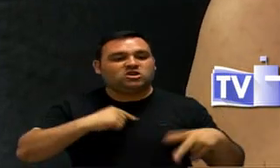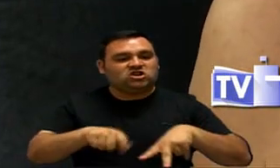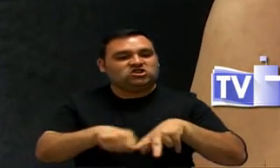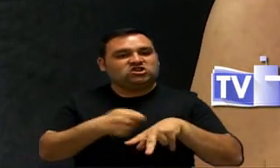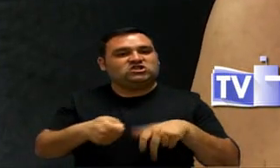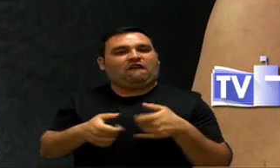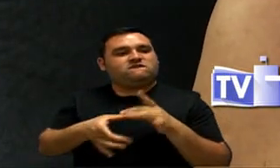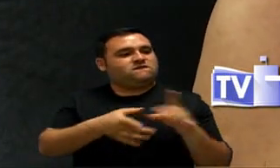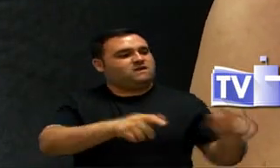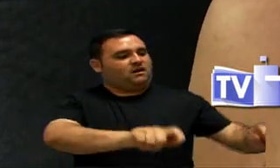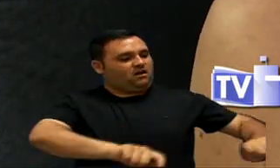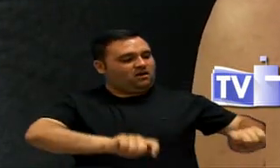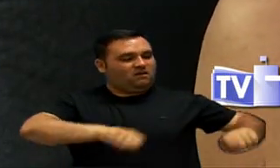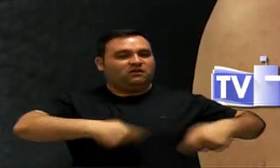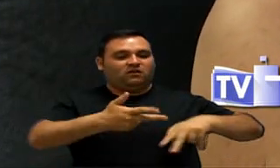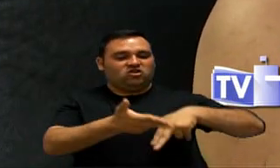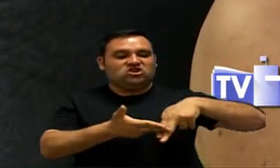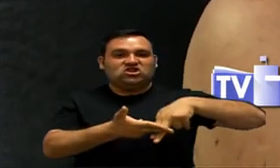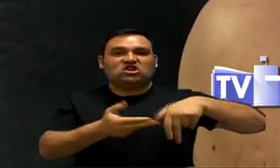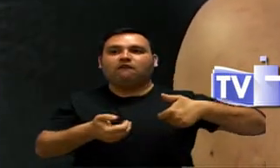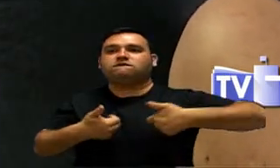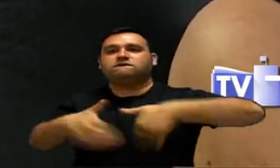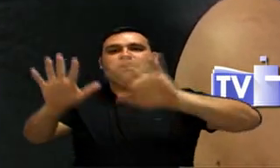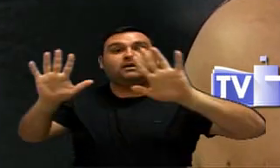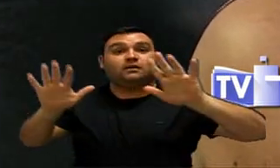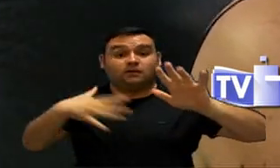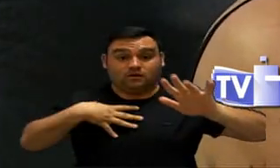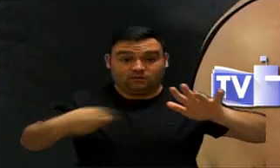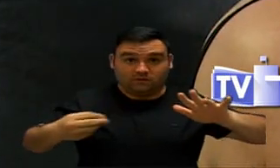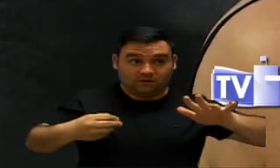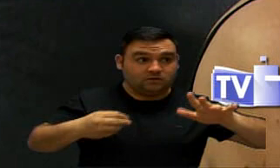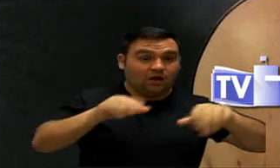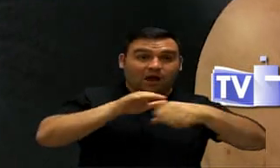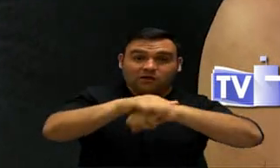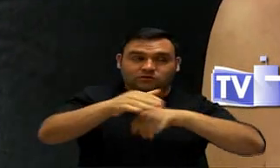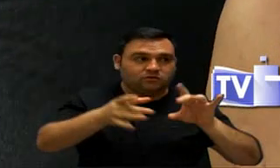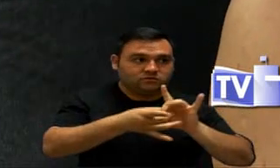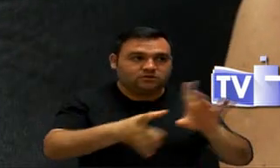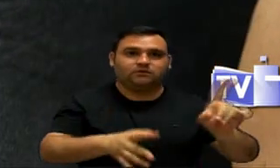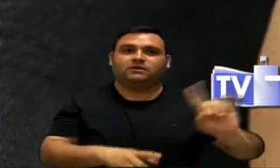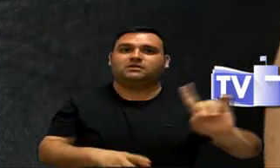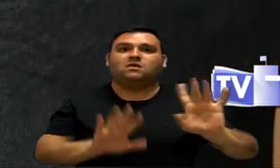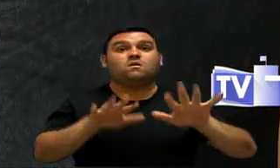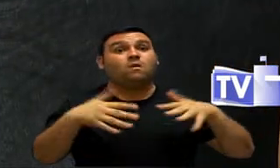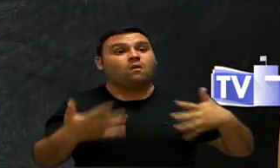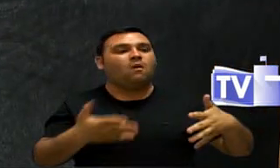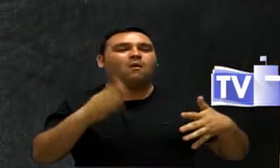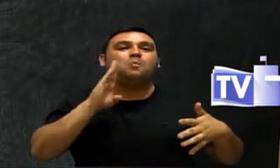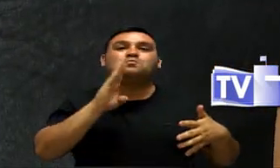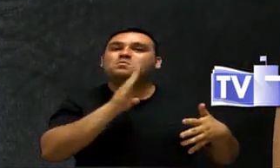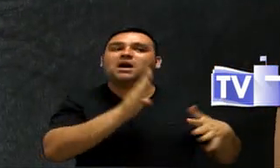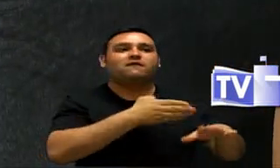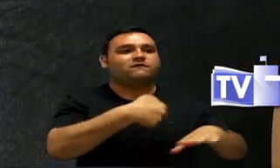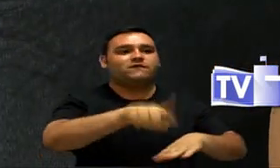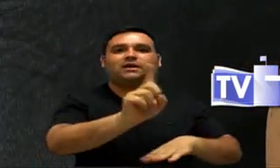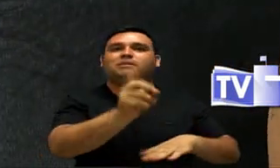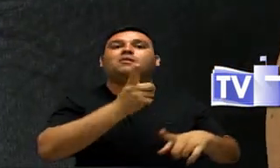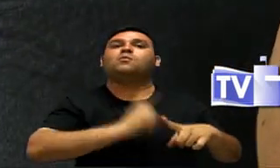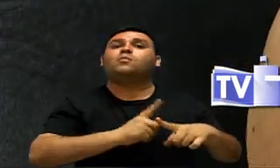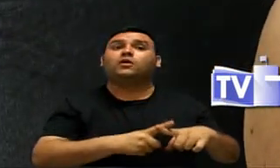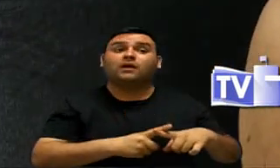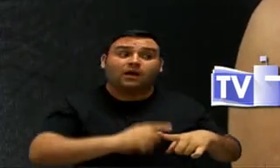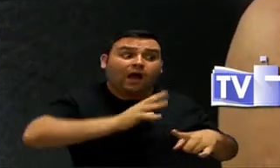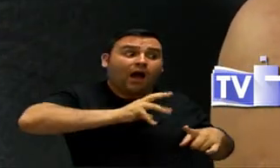e solta na rua. A mãe, quando não deixa o filho sair à noite, não deixa o filho ir no barzinho, é porque ela